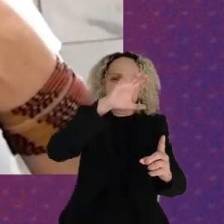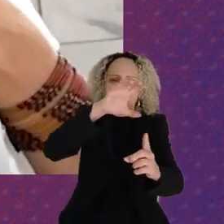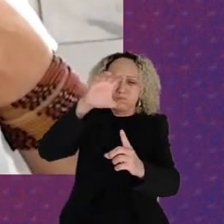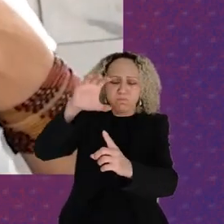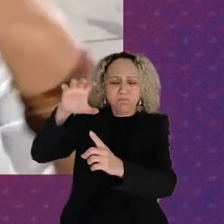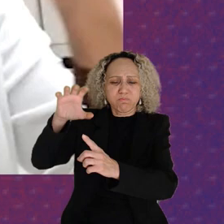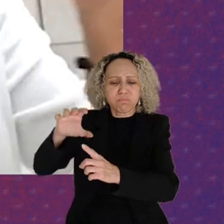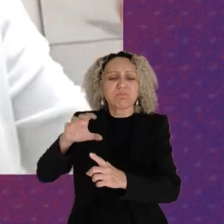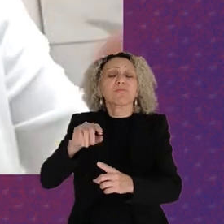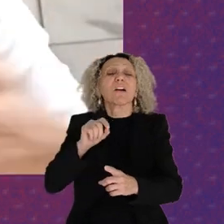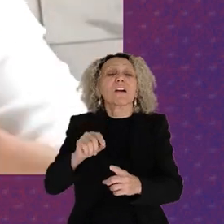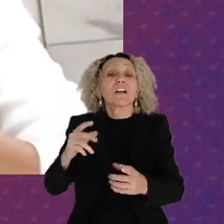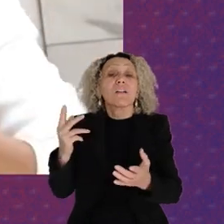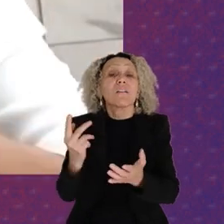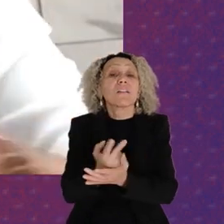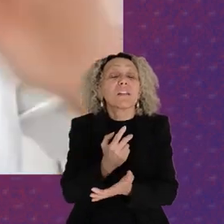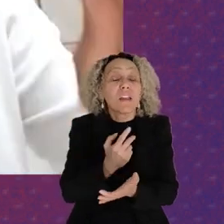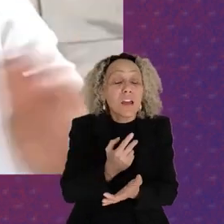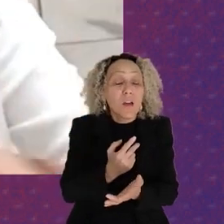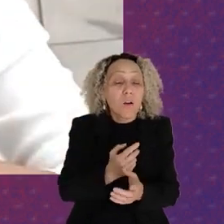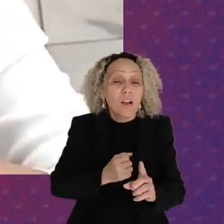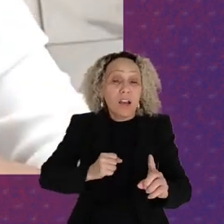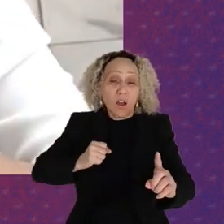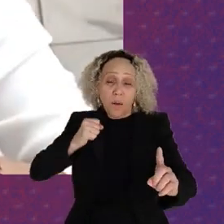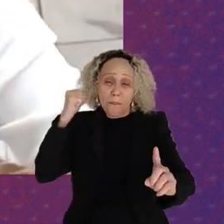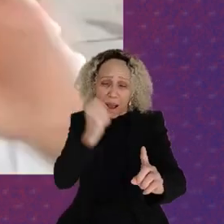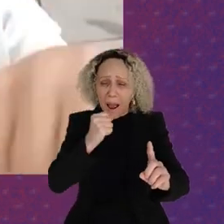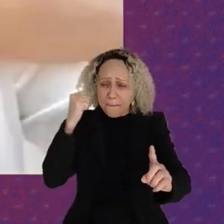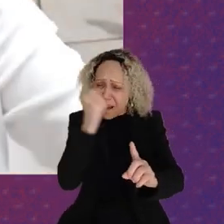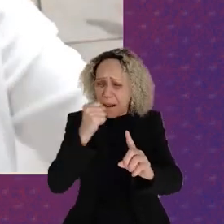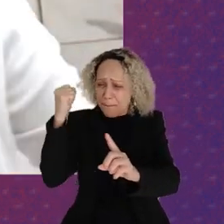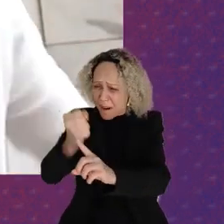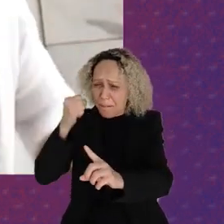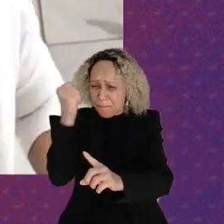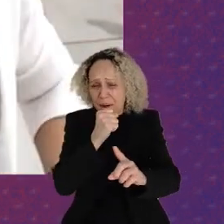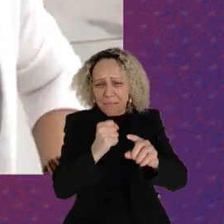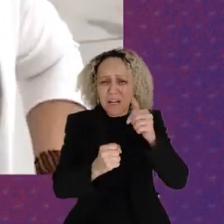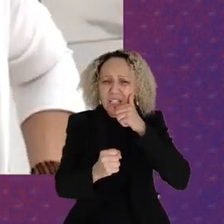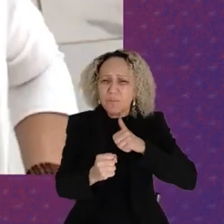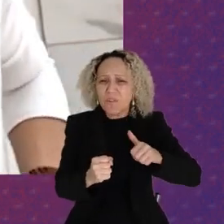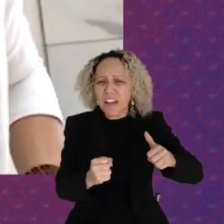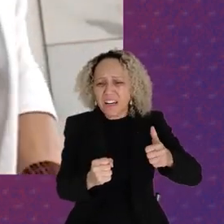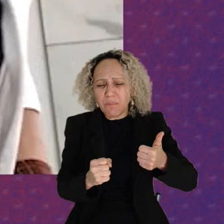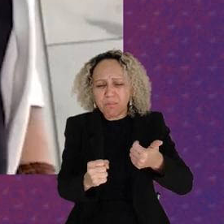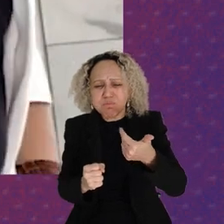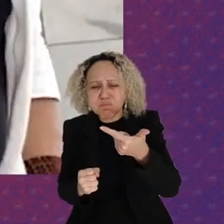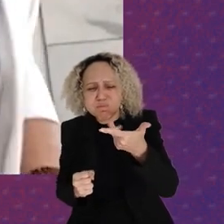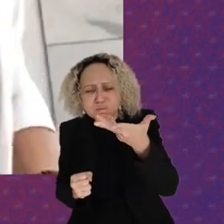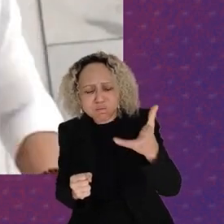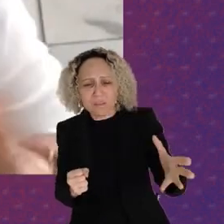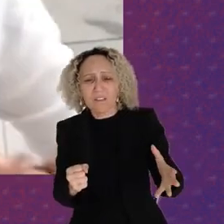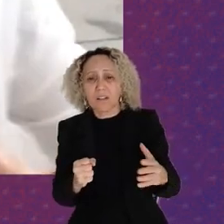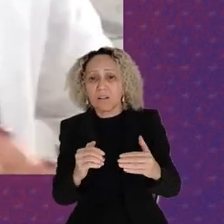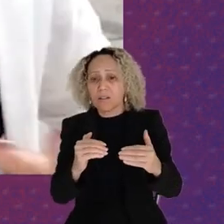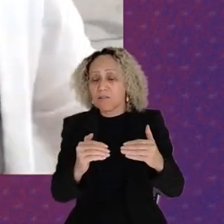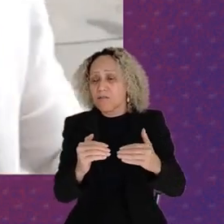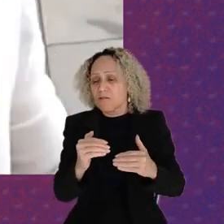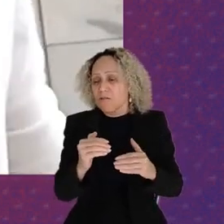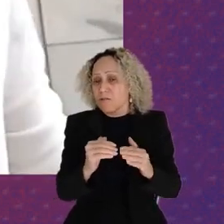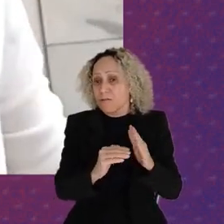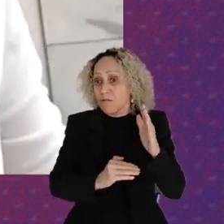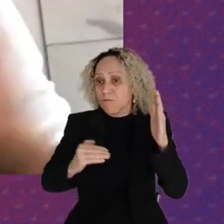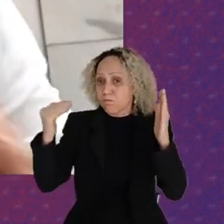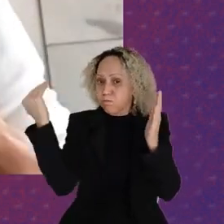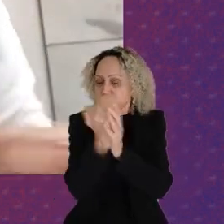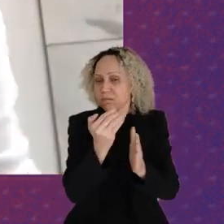subiram, né, porque é uma cadeia, é uma escalada de violência que leva à fatalidade do feminicídio. Quando a gente pensa em